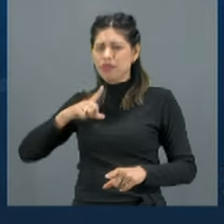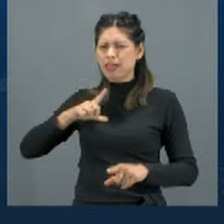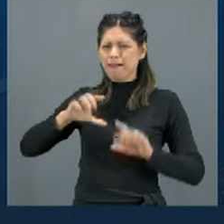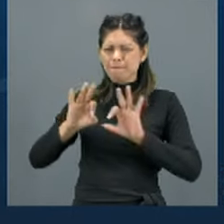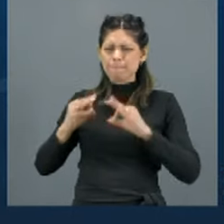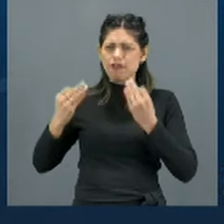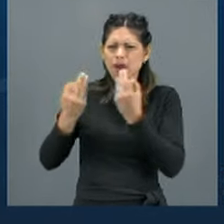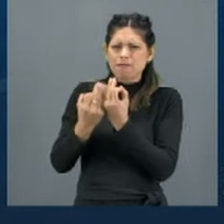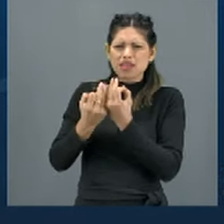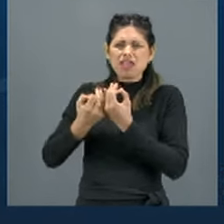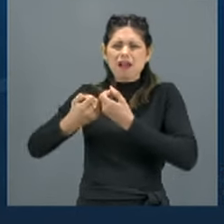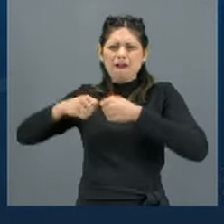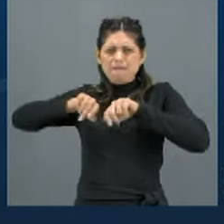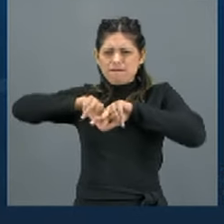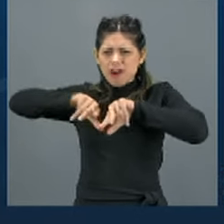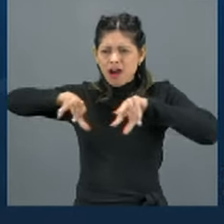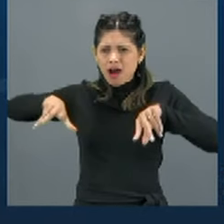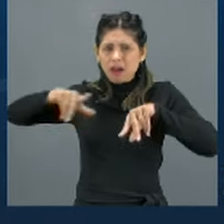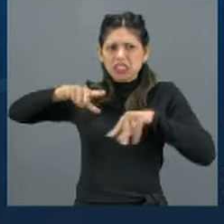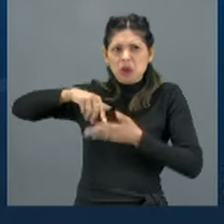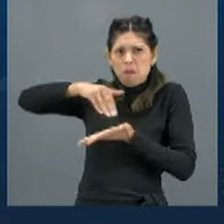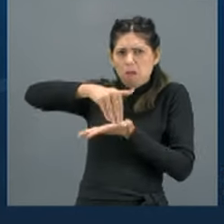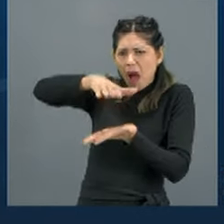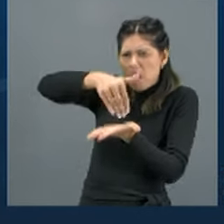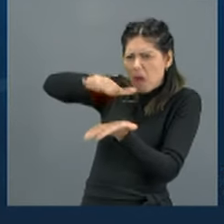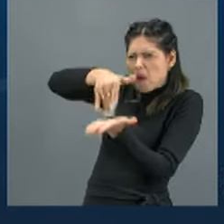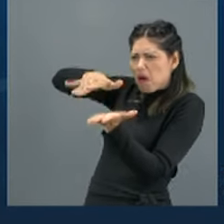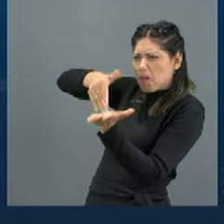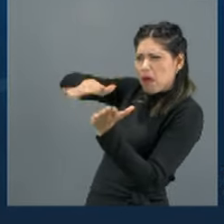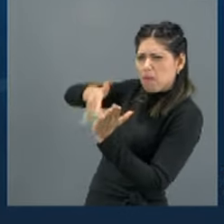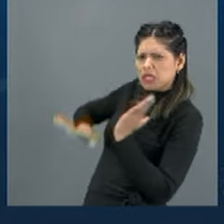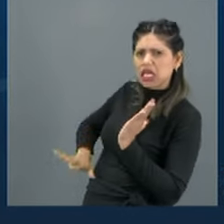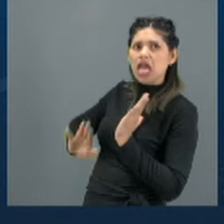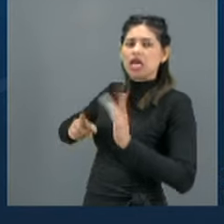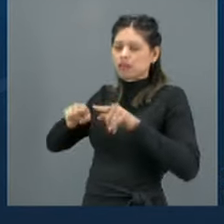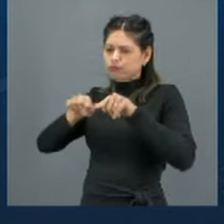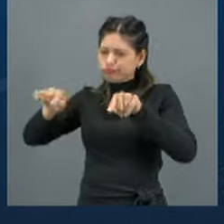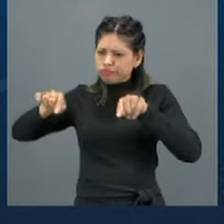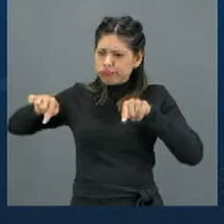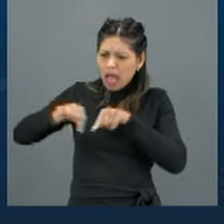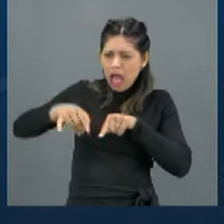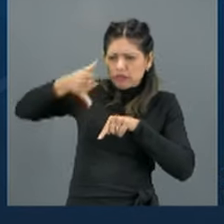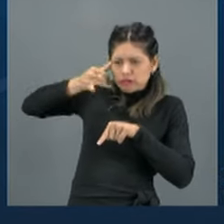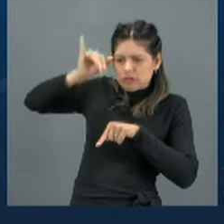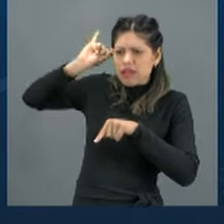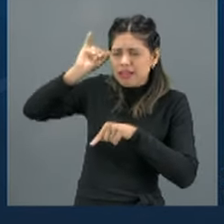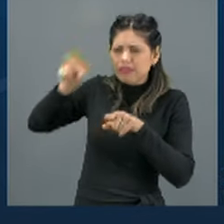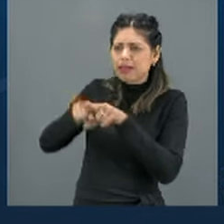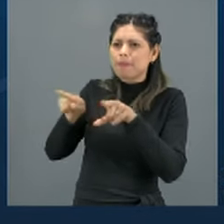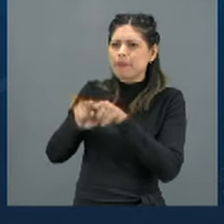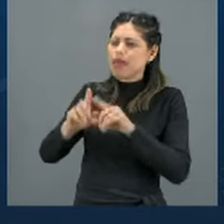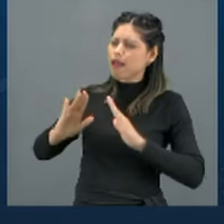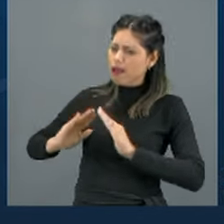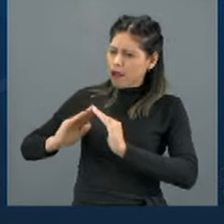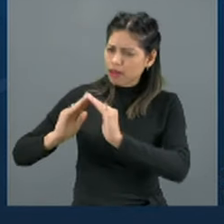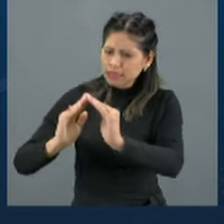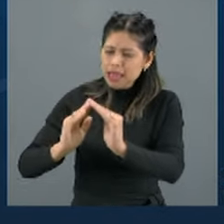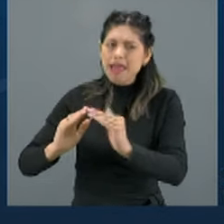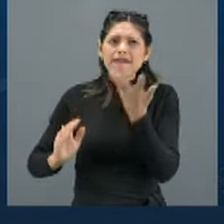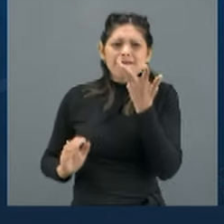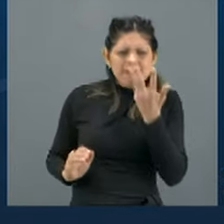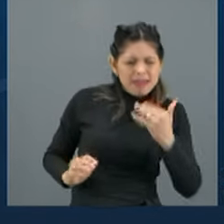sendo desalojadas de suas casas e de suas terras, e crianças brasileiras estão sendo desalojadas